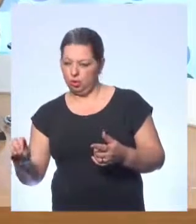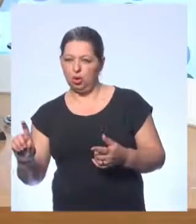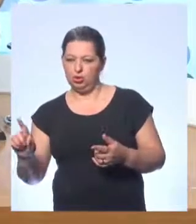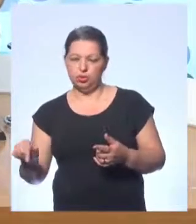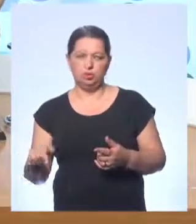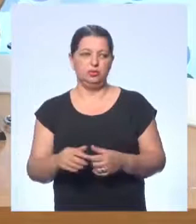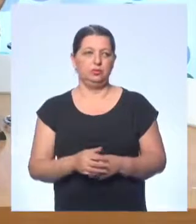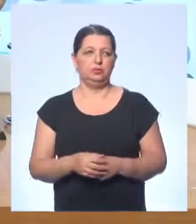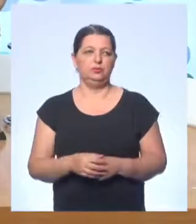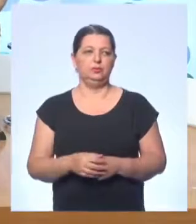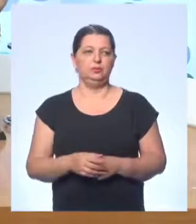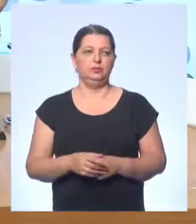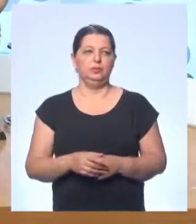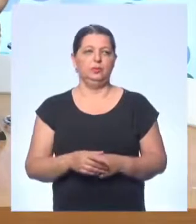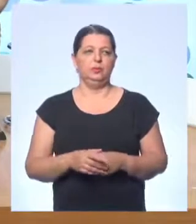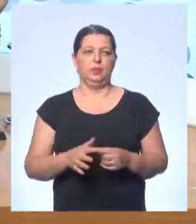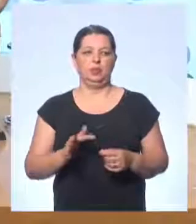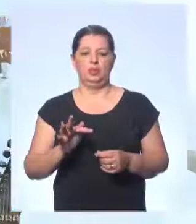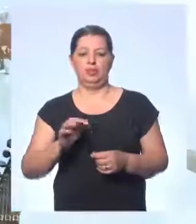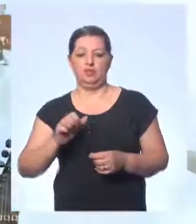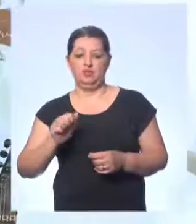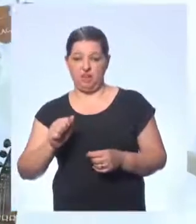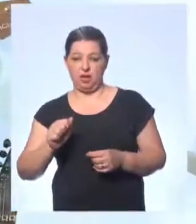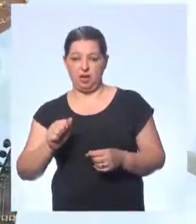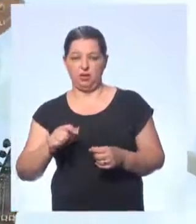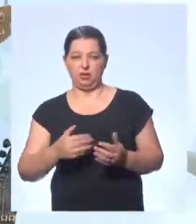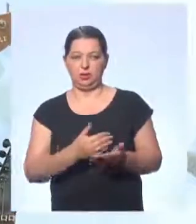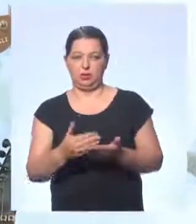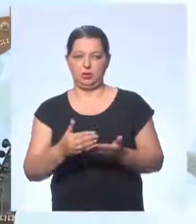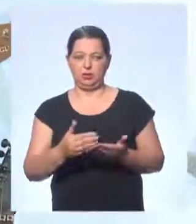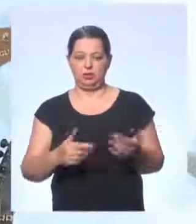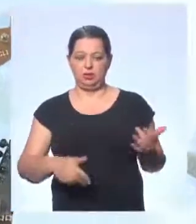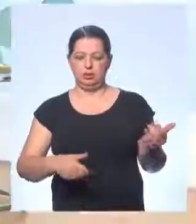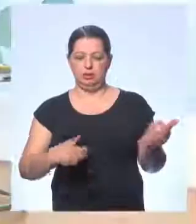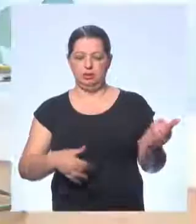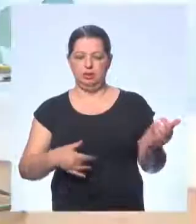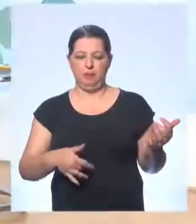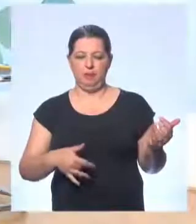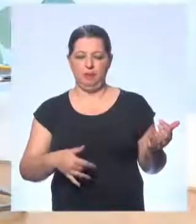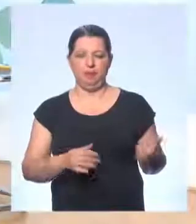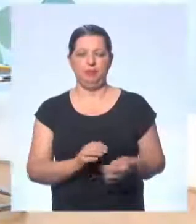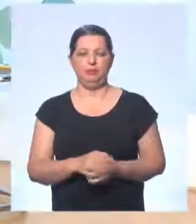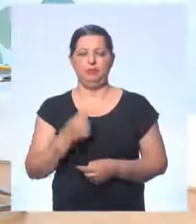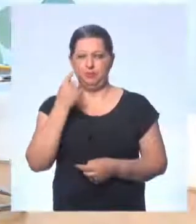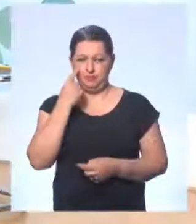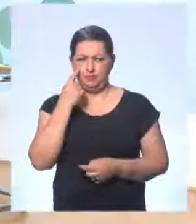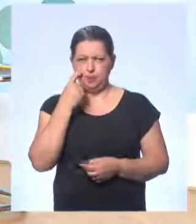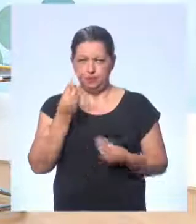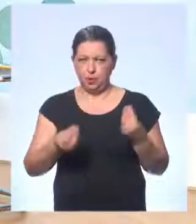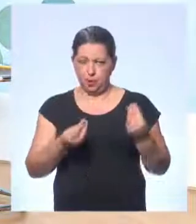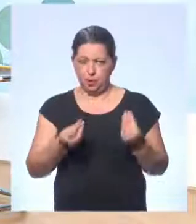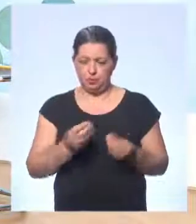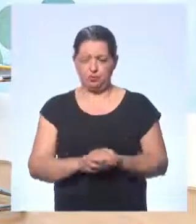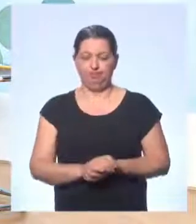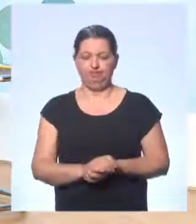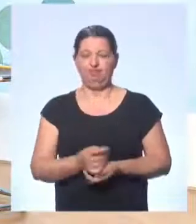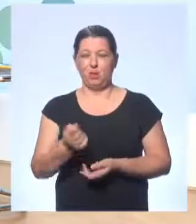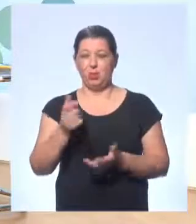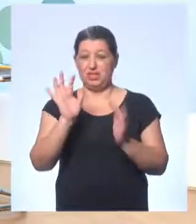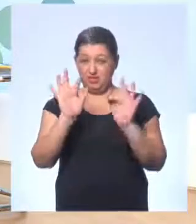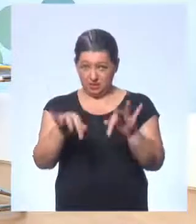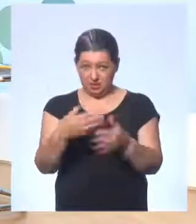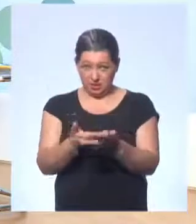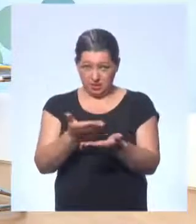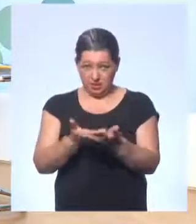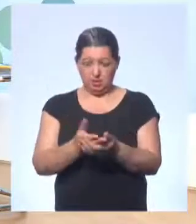tocou. Começou aqui no Fá sustenido, no só para lembrar o legal, pois é. Vocês viram só? Então, gente, a gente está acabando a aula, mas acho